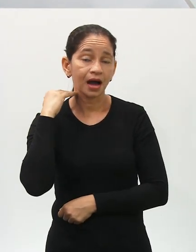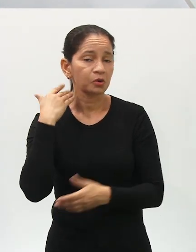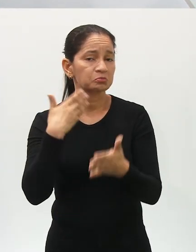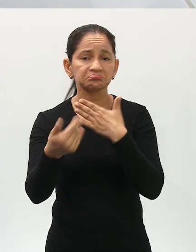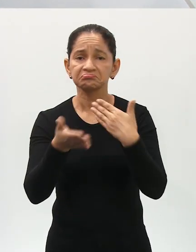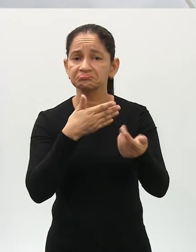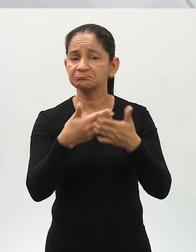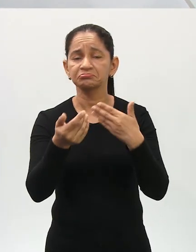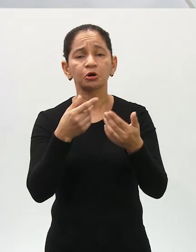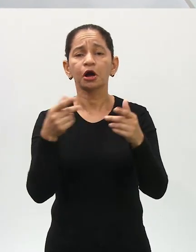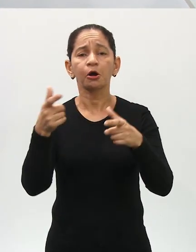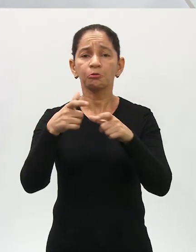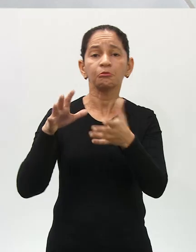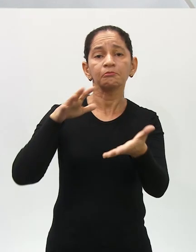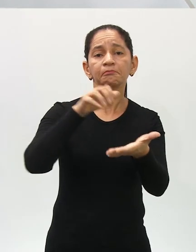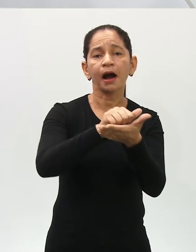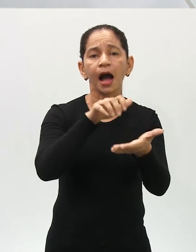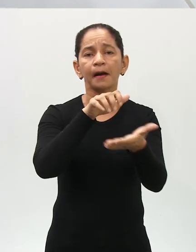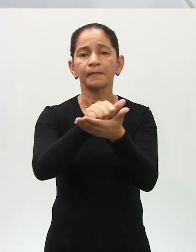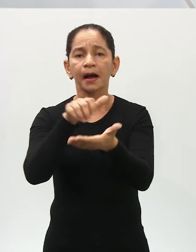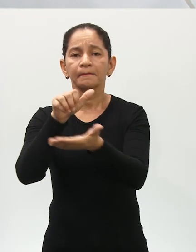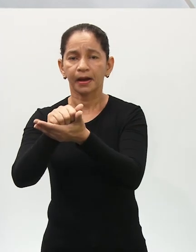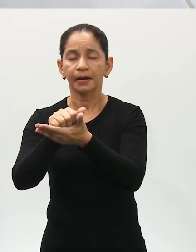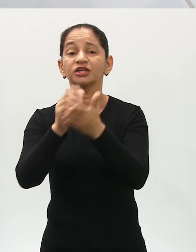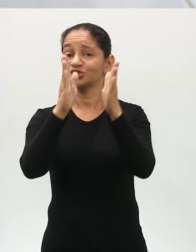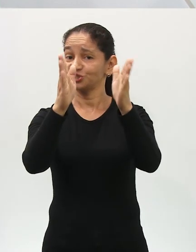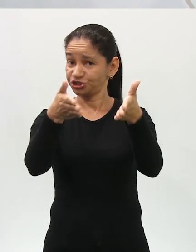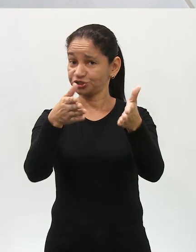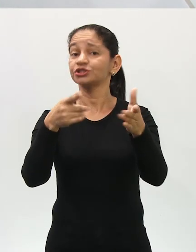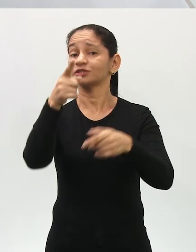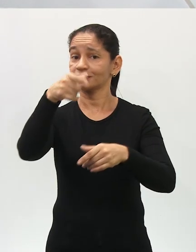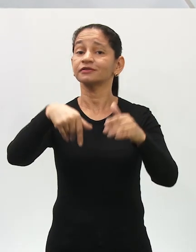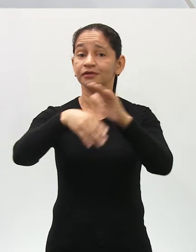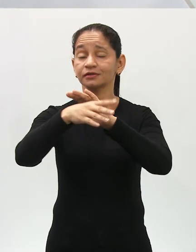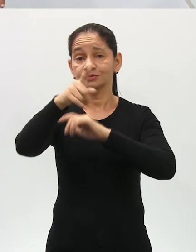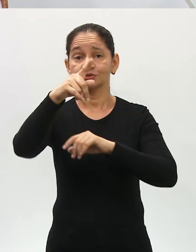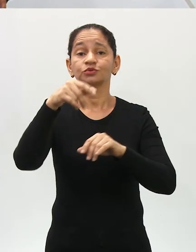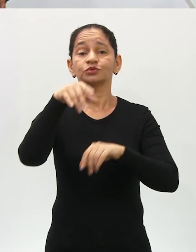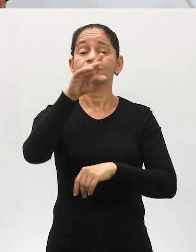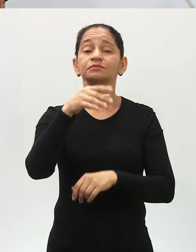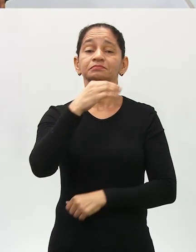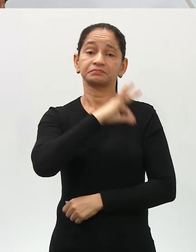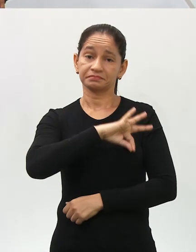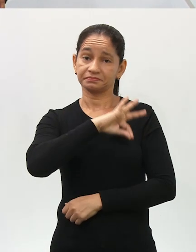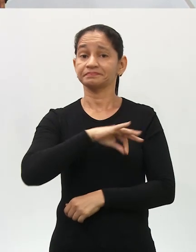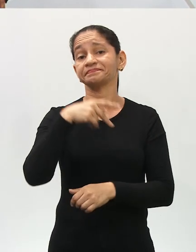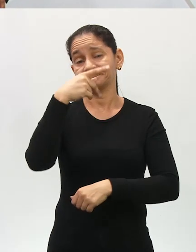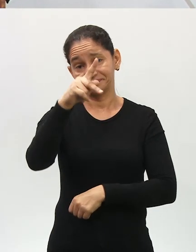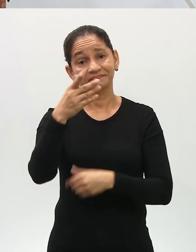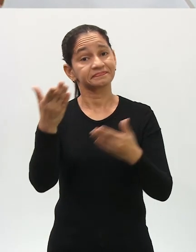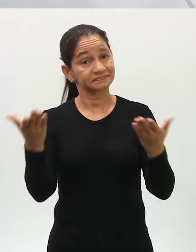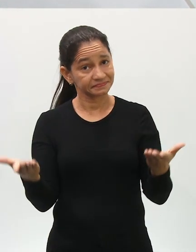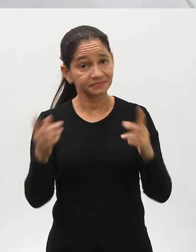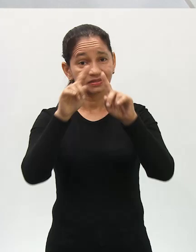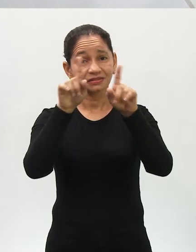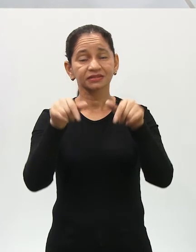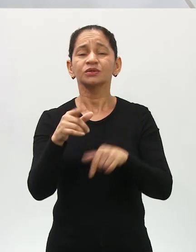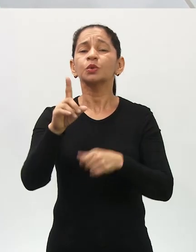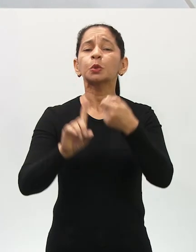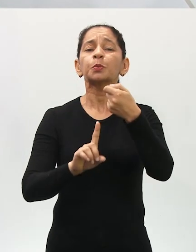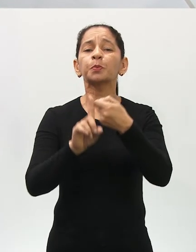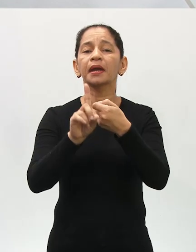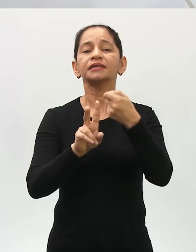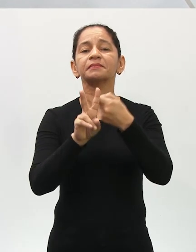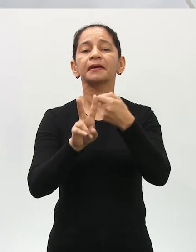financeira que pode registrar esses pagamentos que você deve a eles na sua folha de pagamento. Então, todo